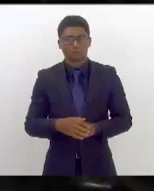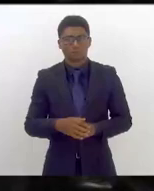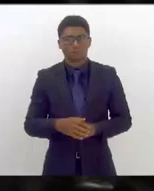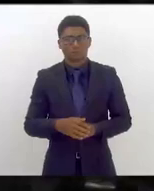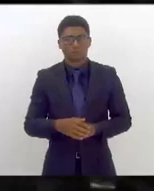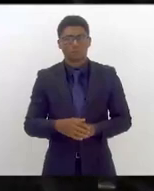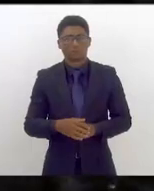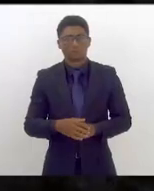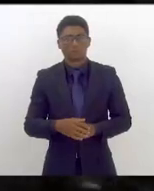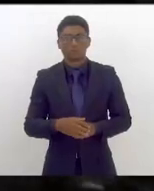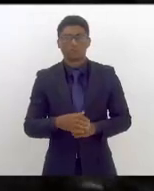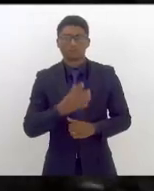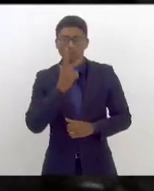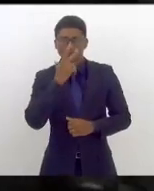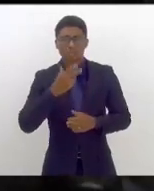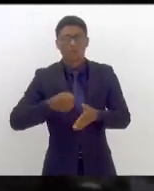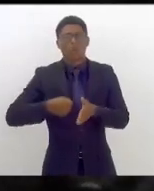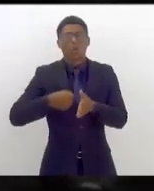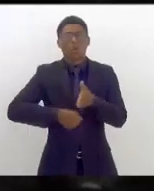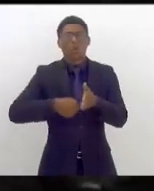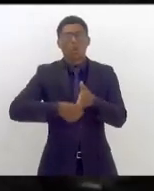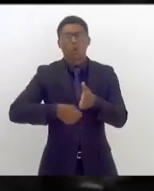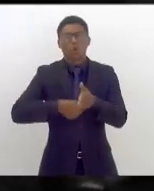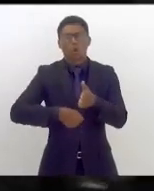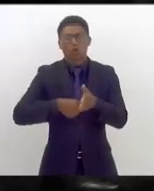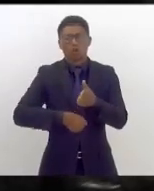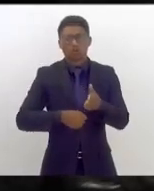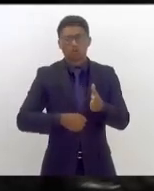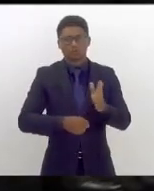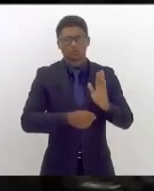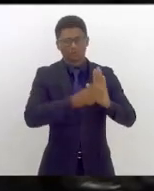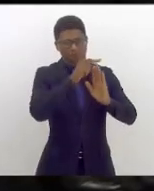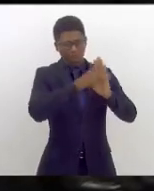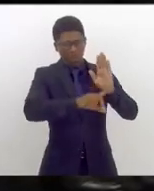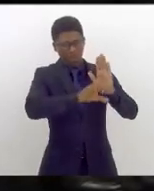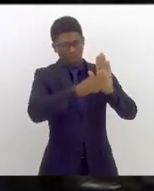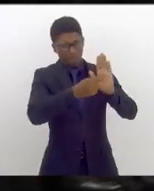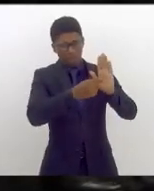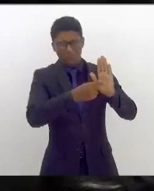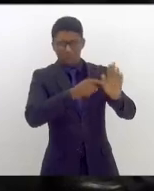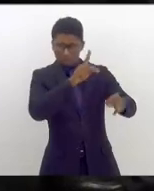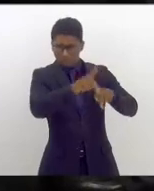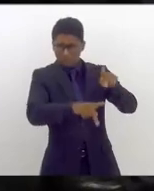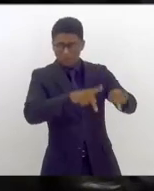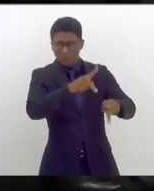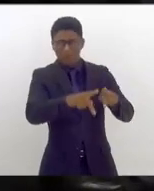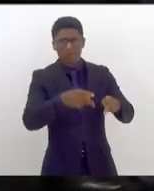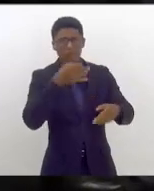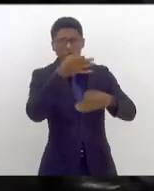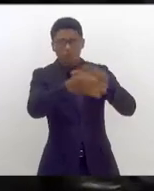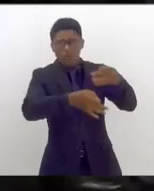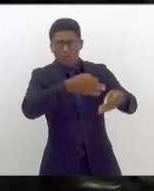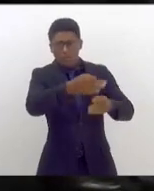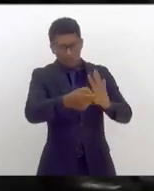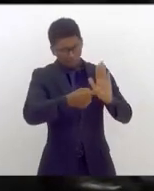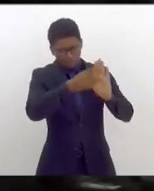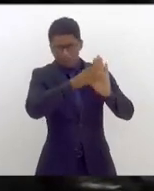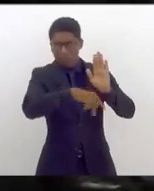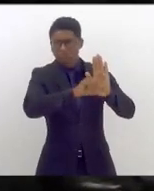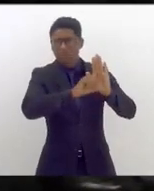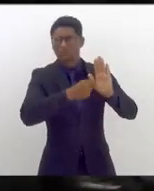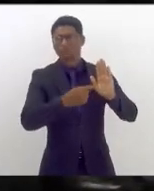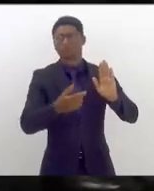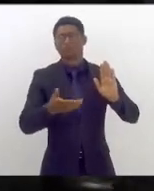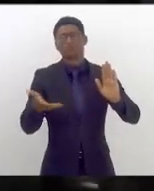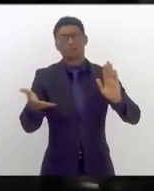lutar por destaque por exemplo que destrói um projeto de Iniciativa popular e que isso seja levado à consideração nesse